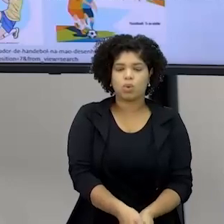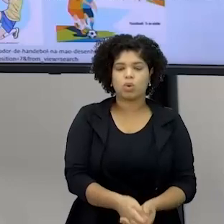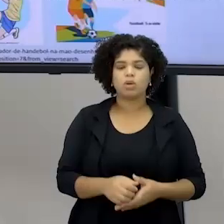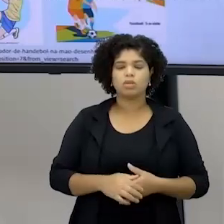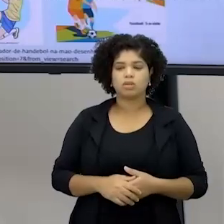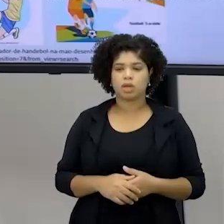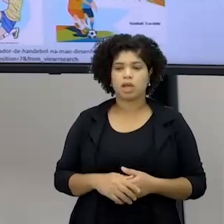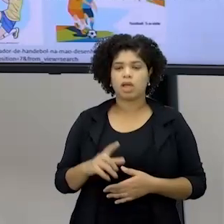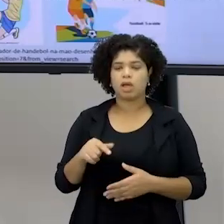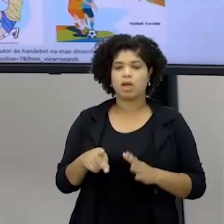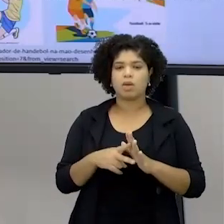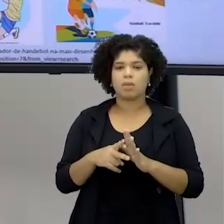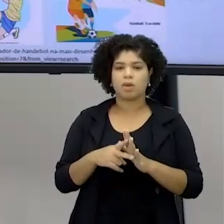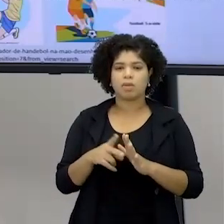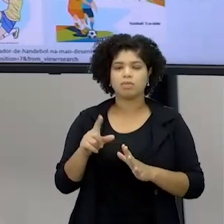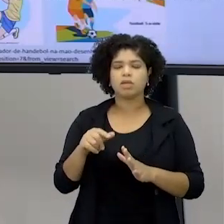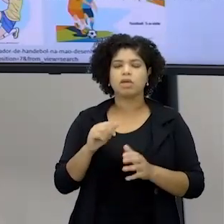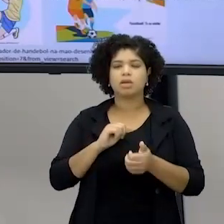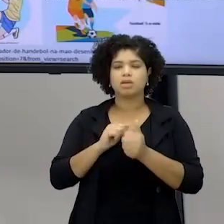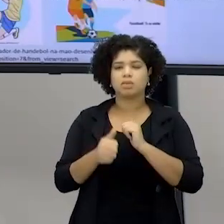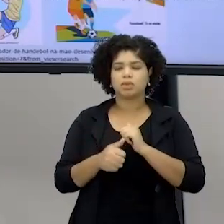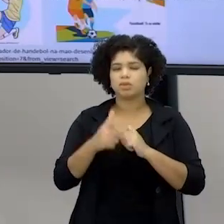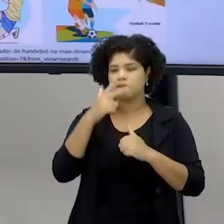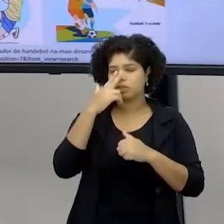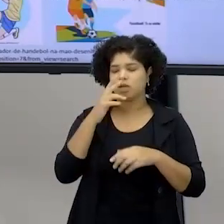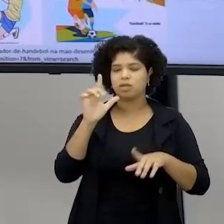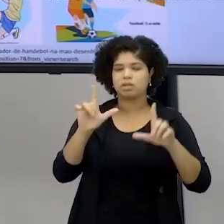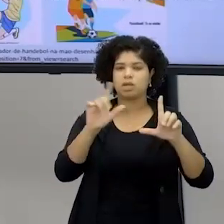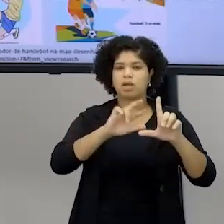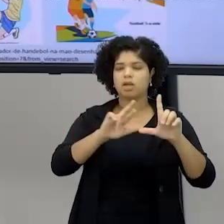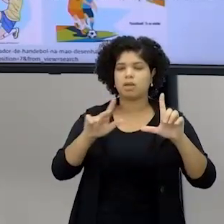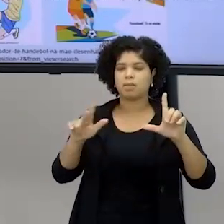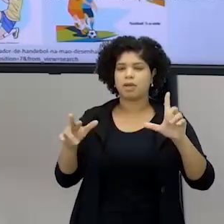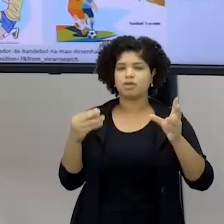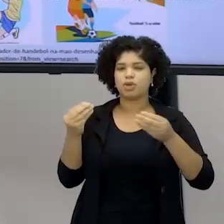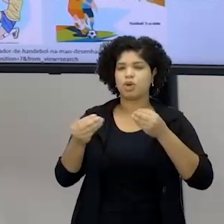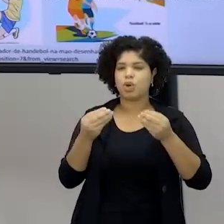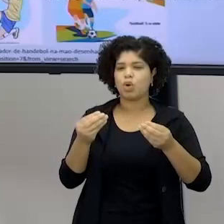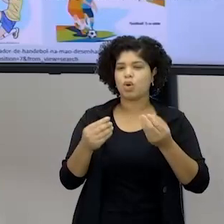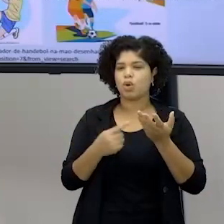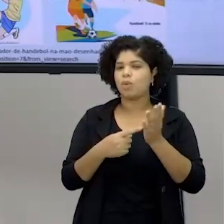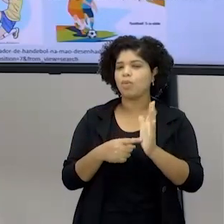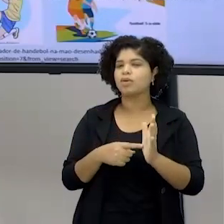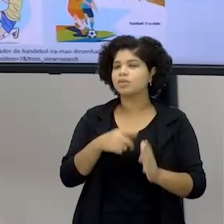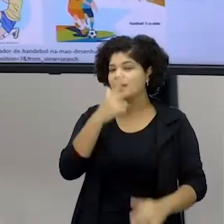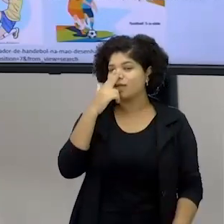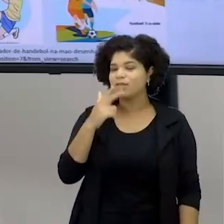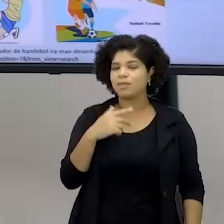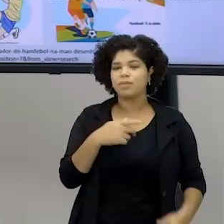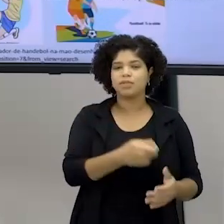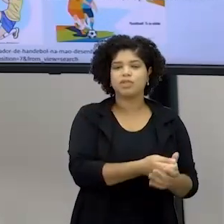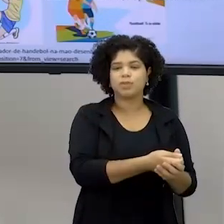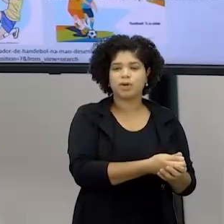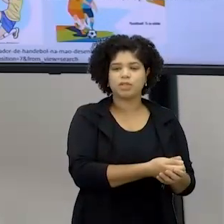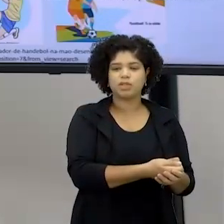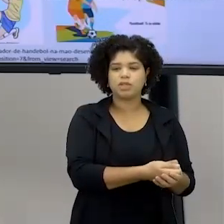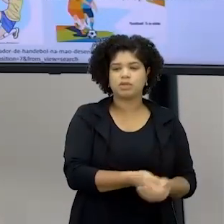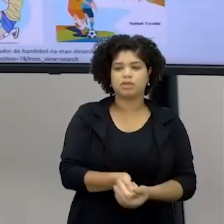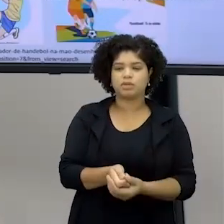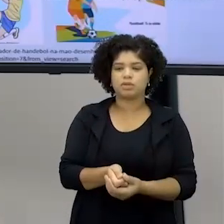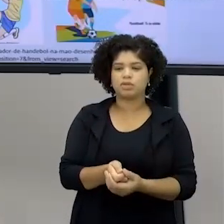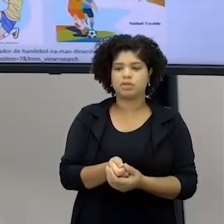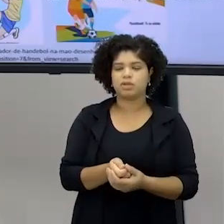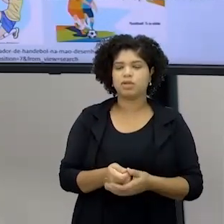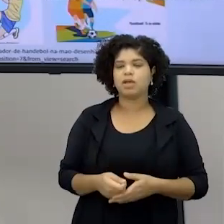esportiva elitizada, né? E a mídia, como que a mídia apresenta o golfe pra gente, né? A mídia nacional